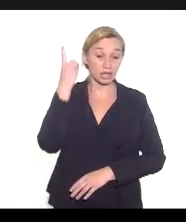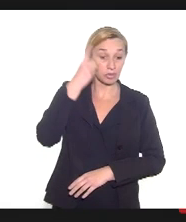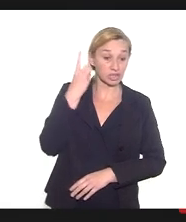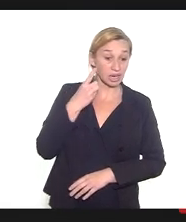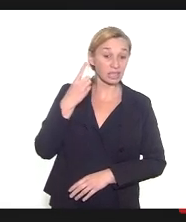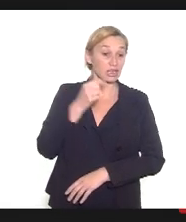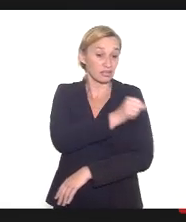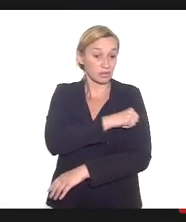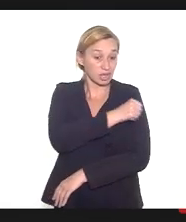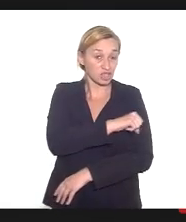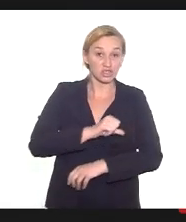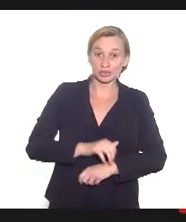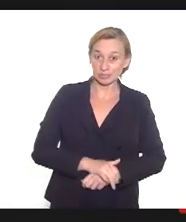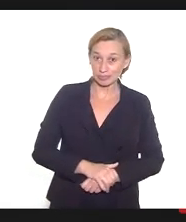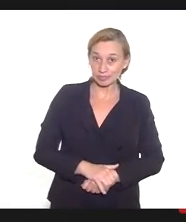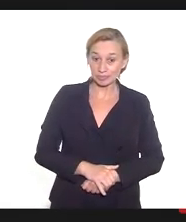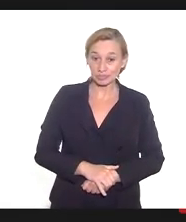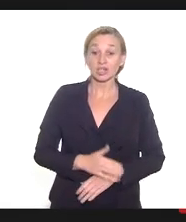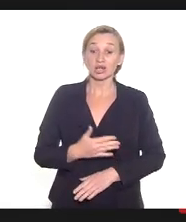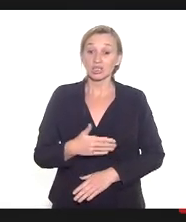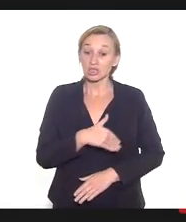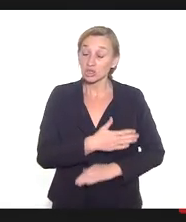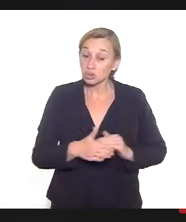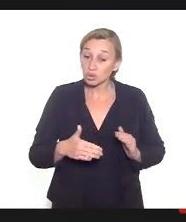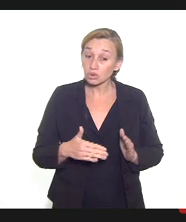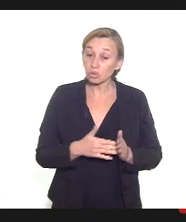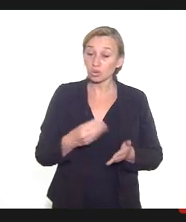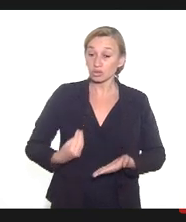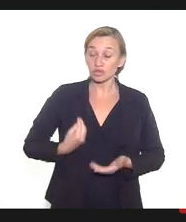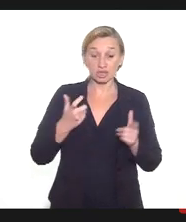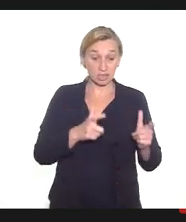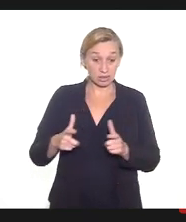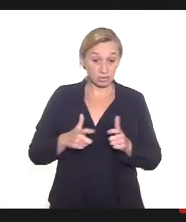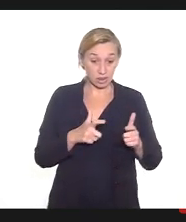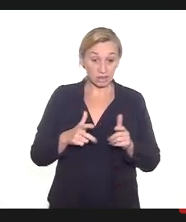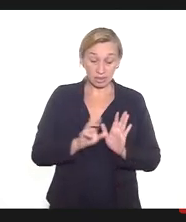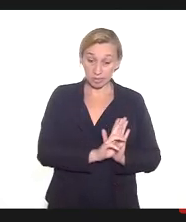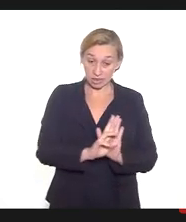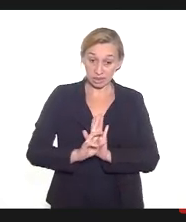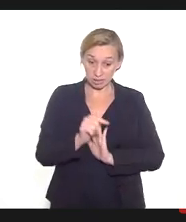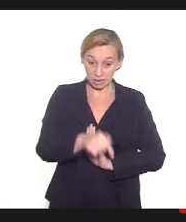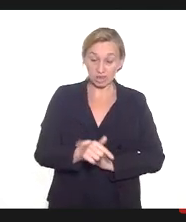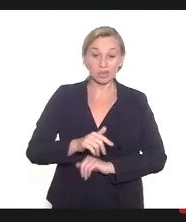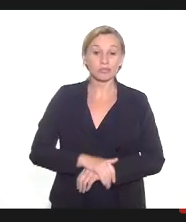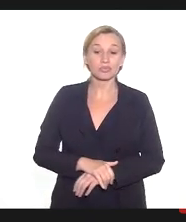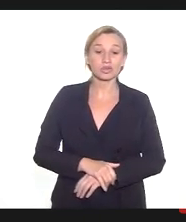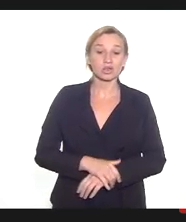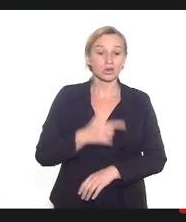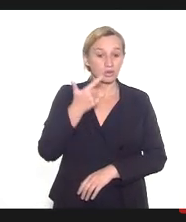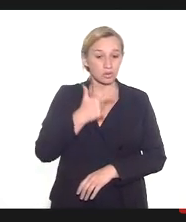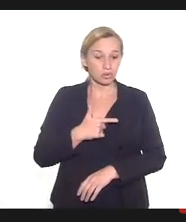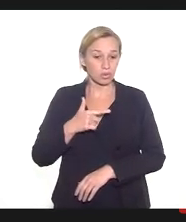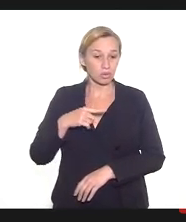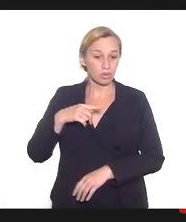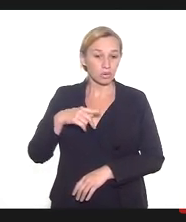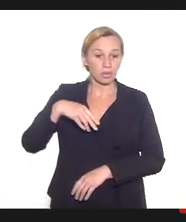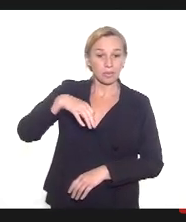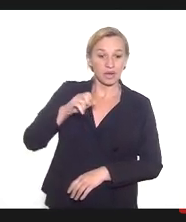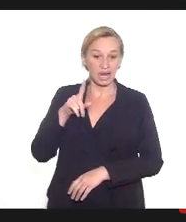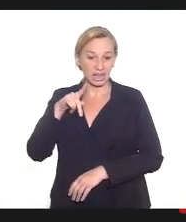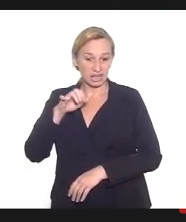deputada enfermeira Rejane e mais autoridades aqui presentes representadas Eu sou Milena Amorim médico